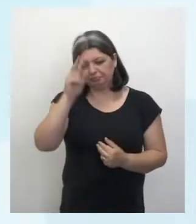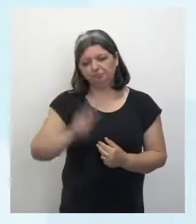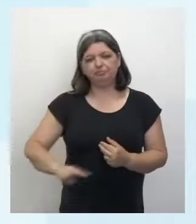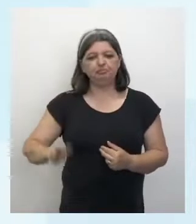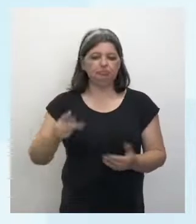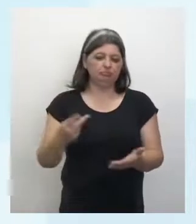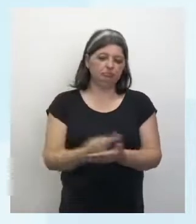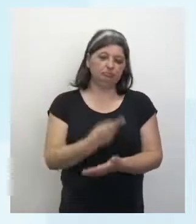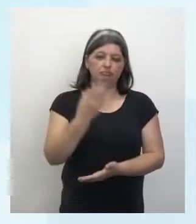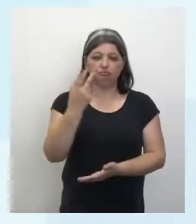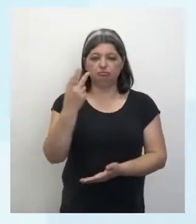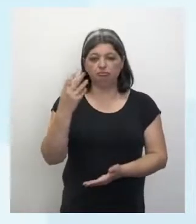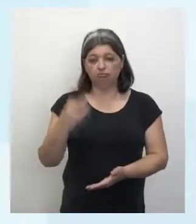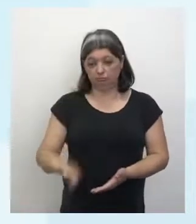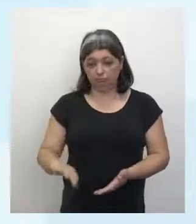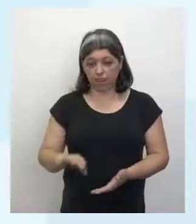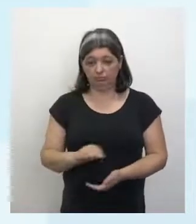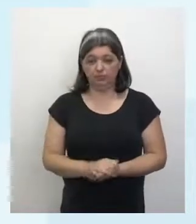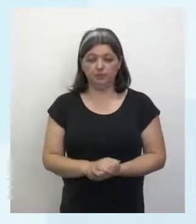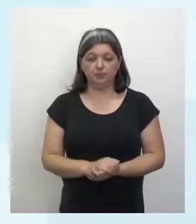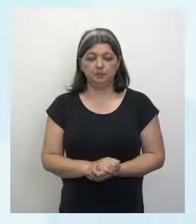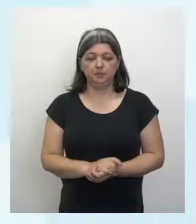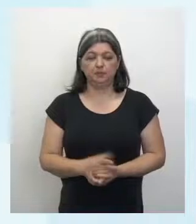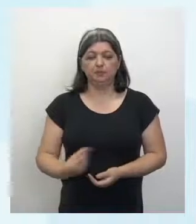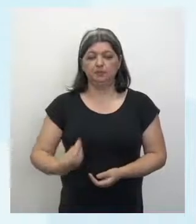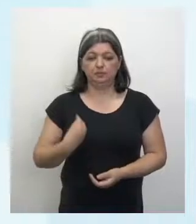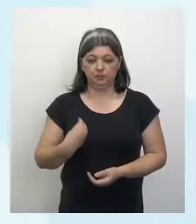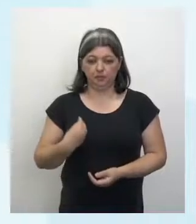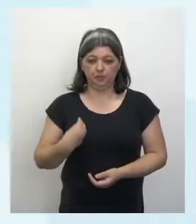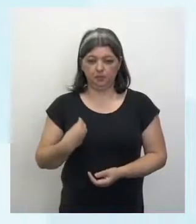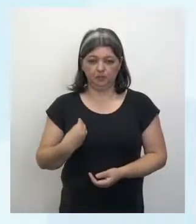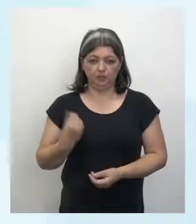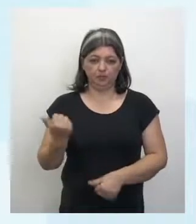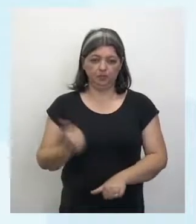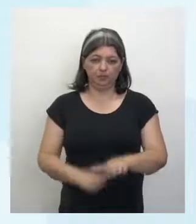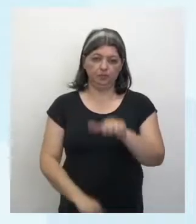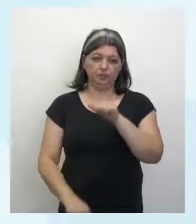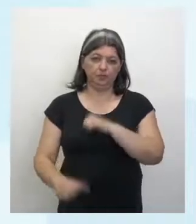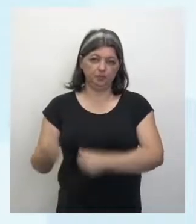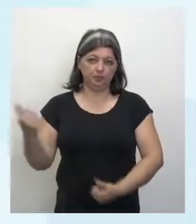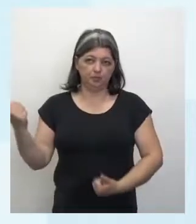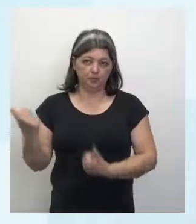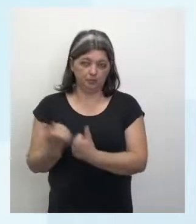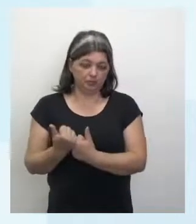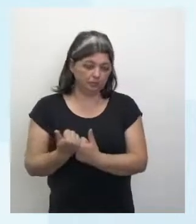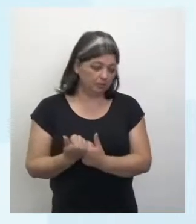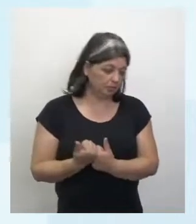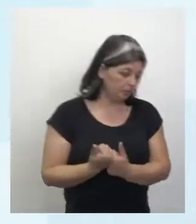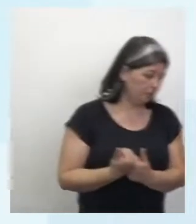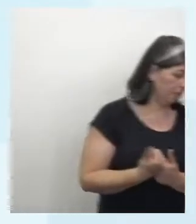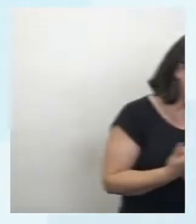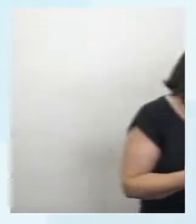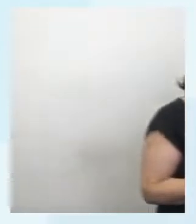certo e o que é errado, e que isso ele leva para a vida, para depois em outros processos de socialização, né? Depois a família, no